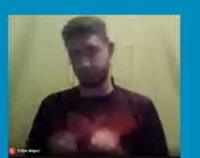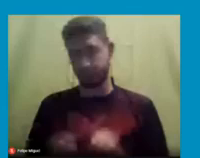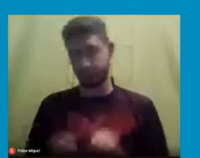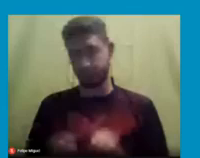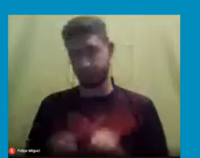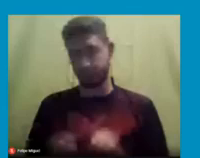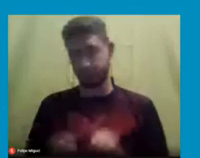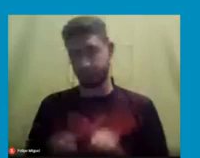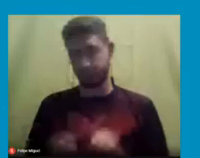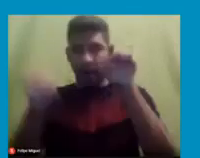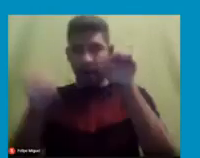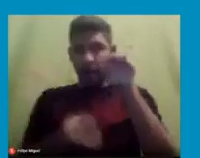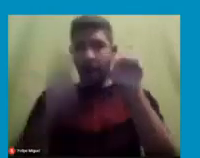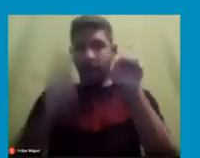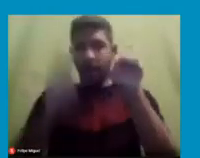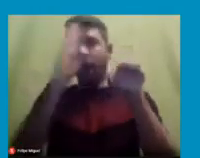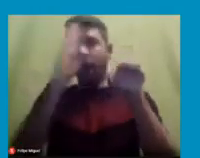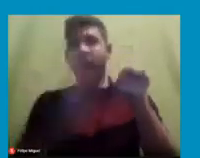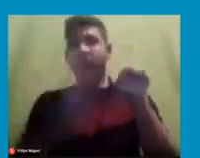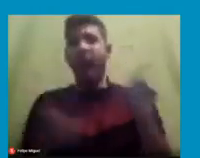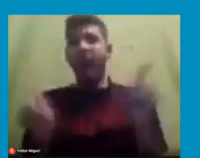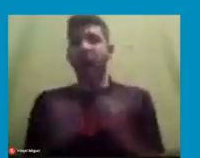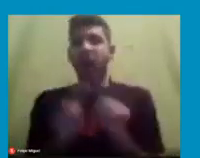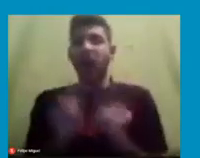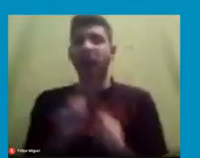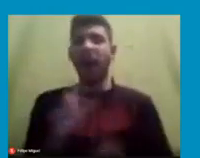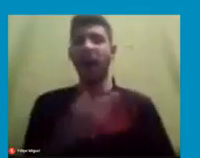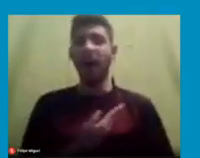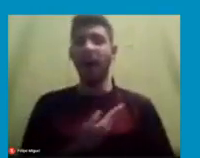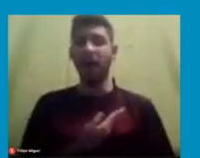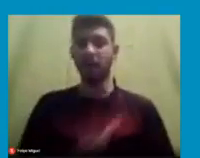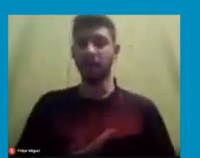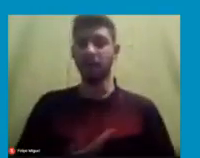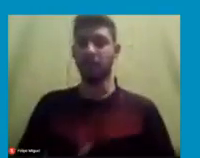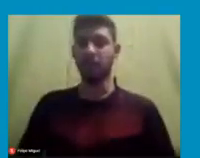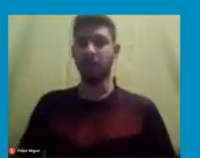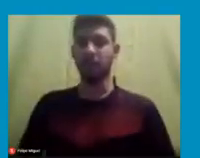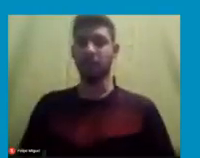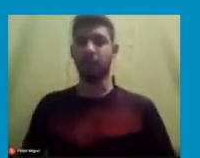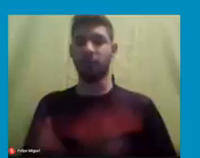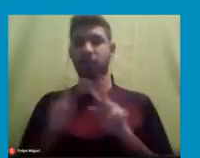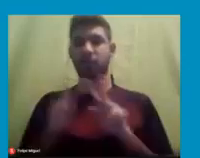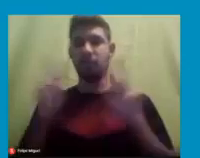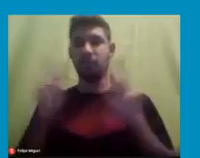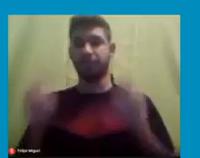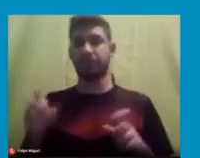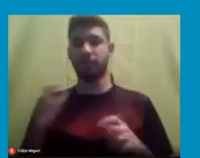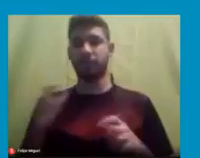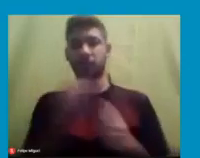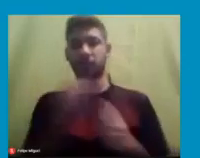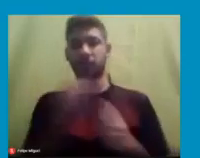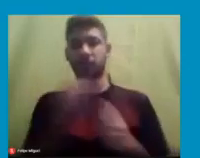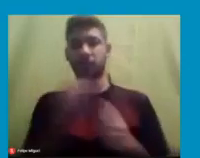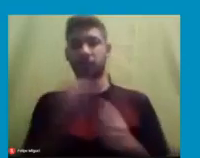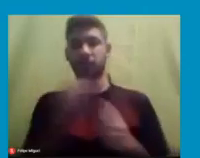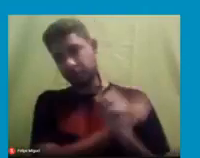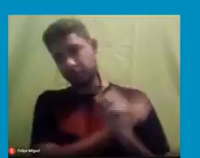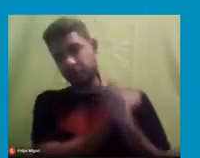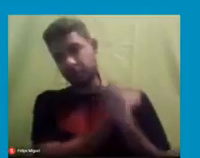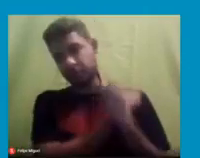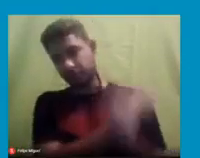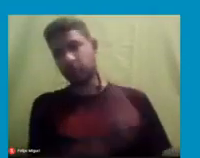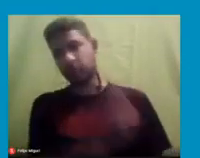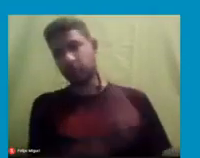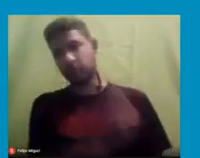no Brasil. O Paulo falava há pouco da questão dos escravos. É sempre bom lembrar que